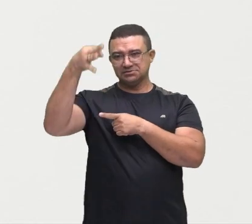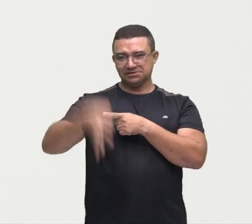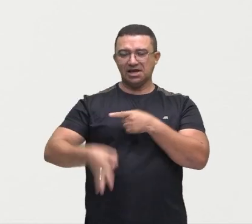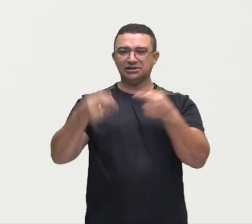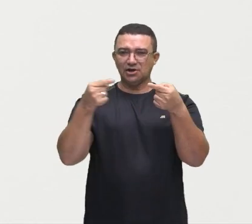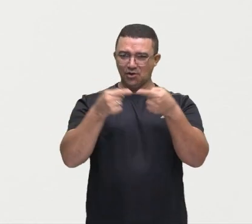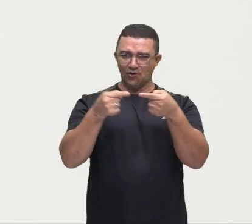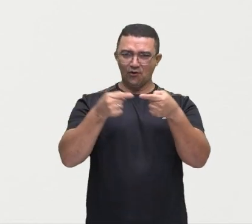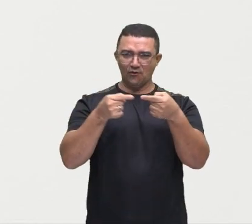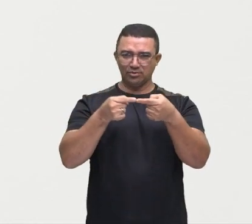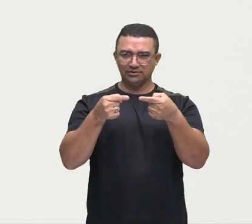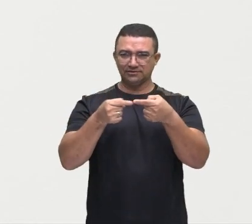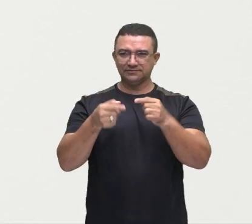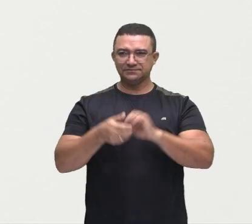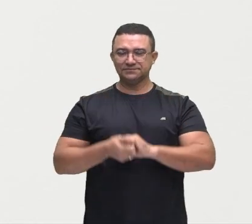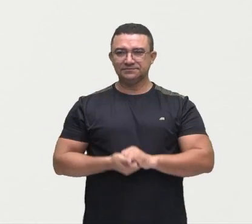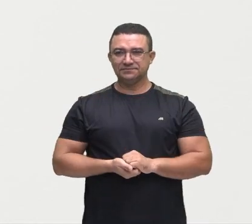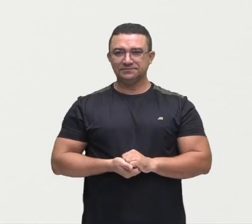é?